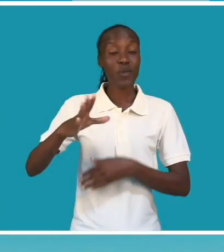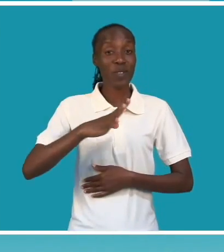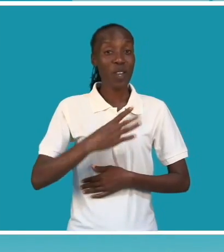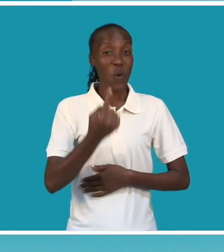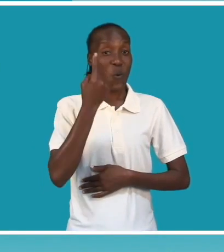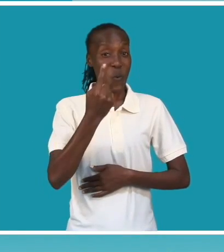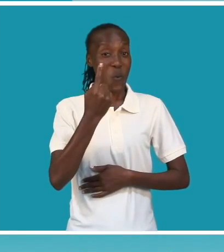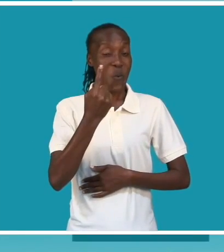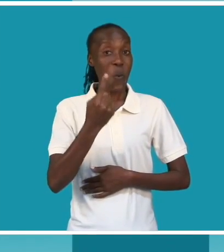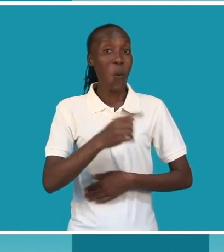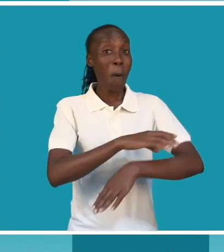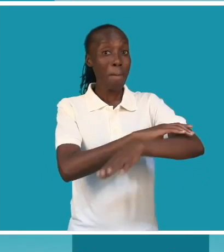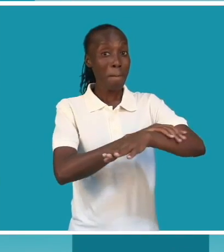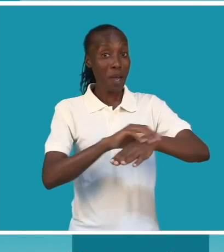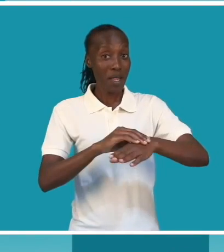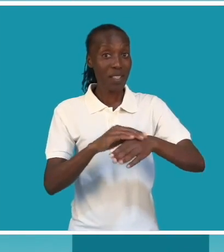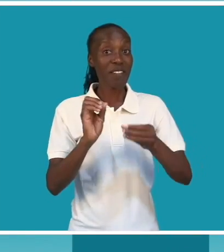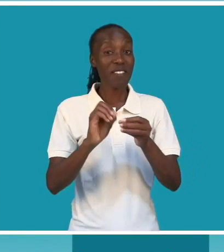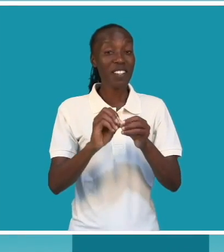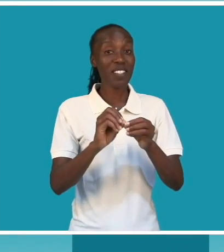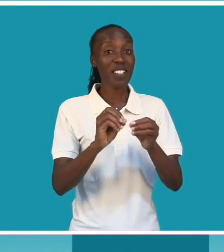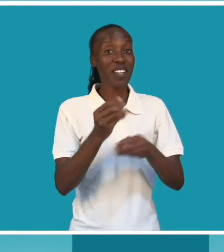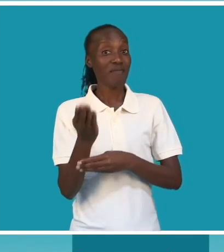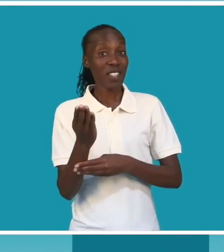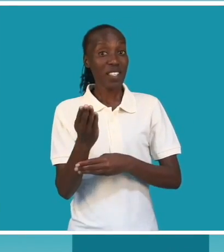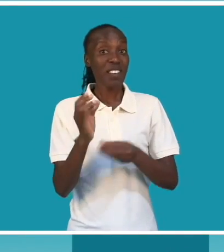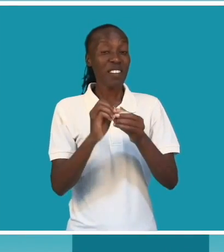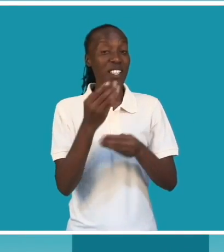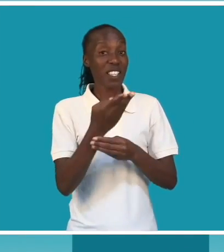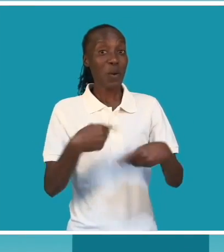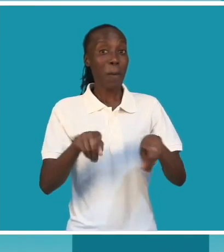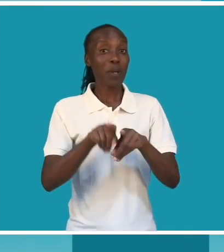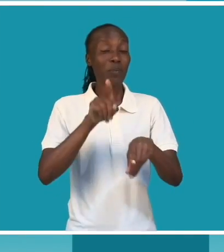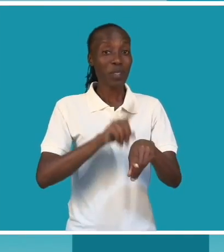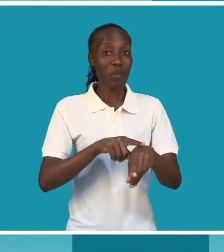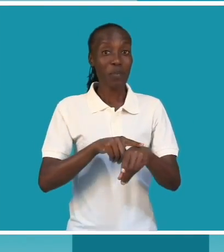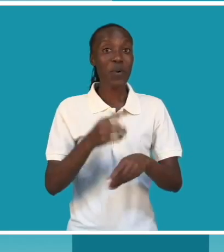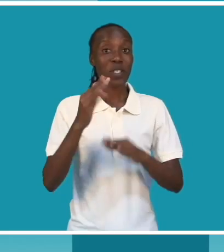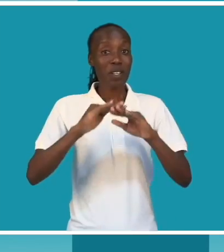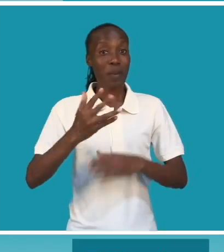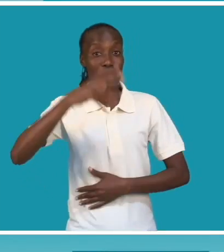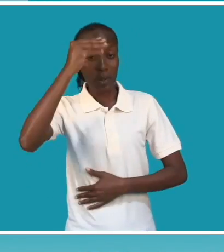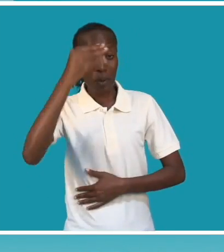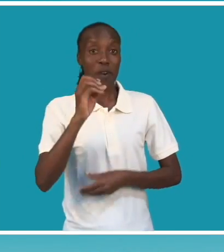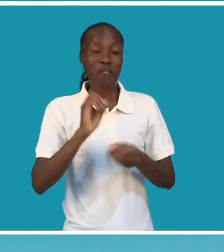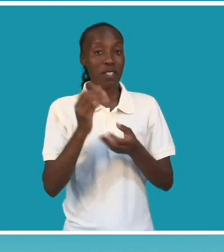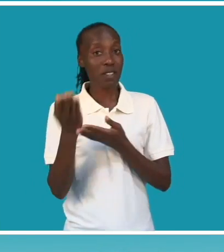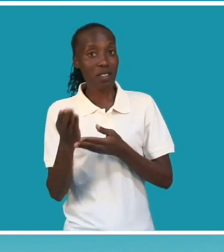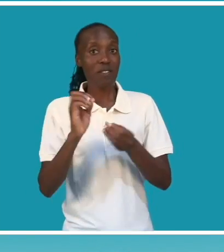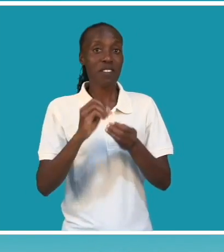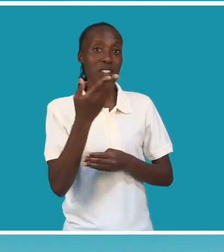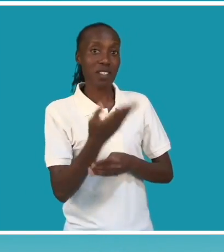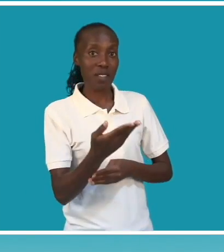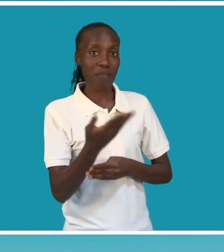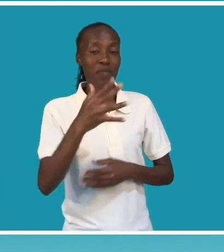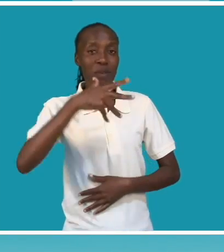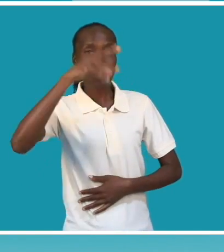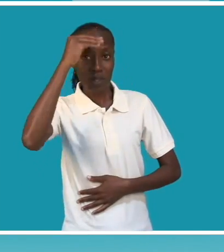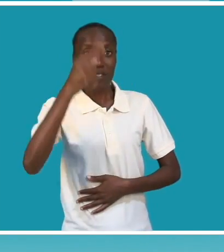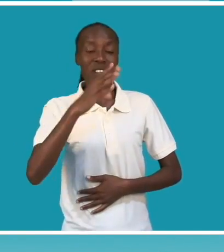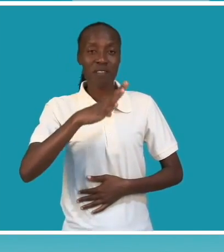É uma pessoa que só tem um braço, não pode fazer assim ao mesmo tempo. Então a rede pode fazer assim e depois fazer assim.